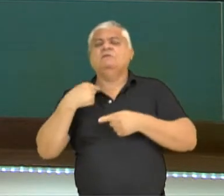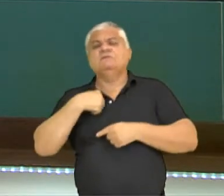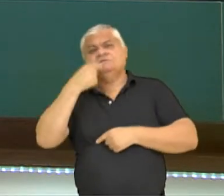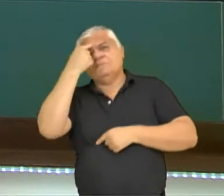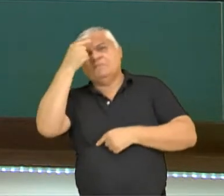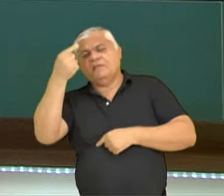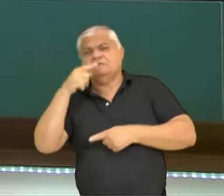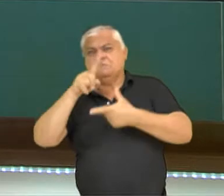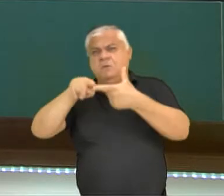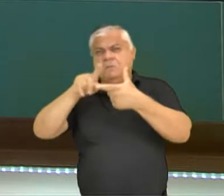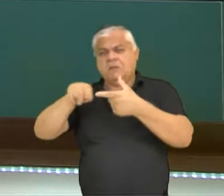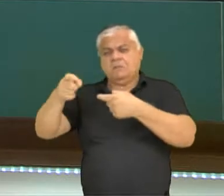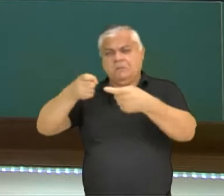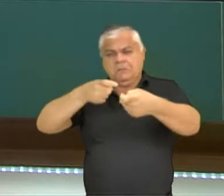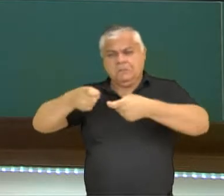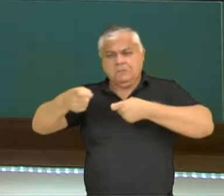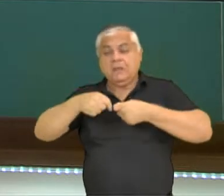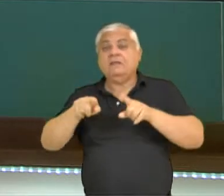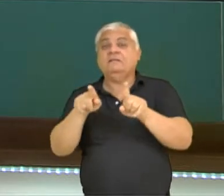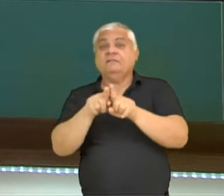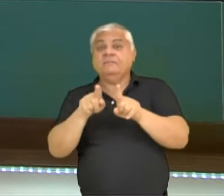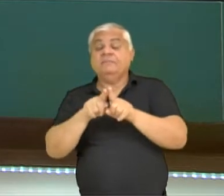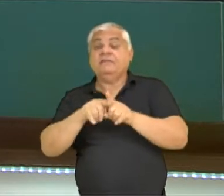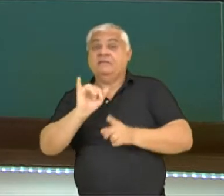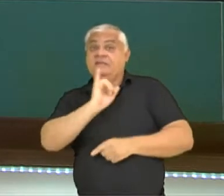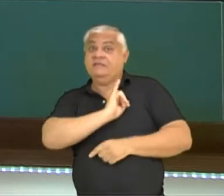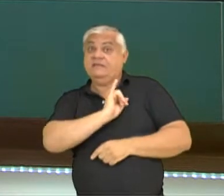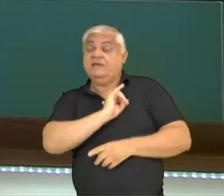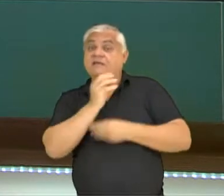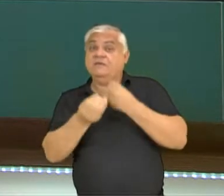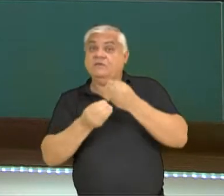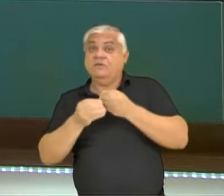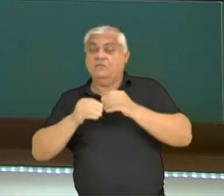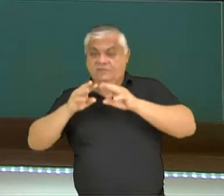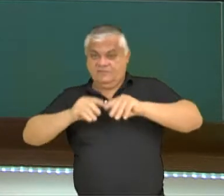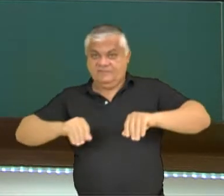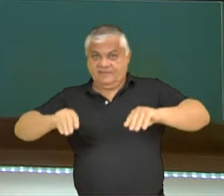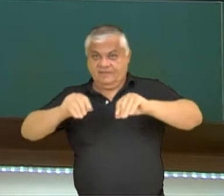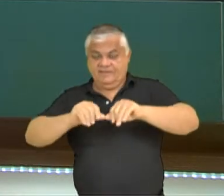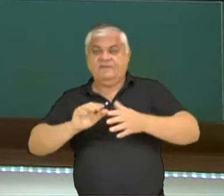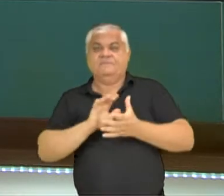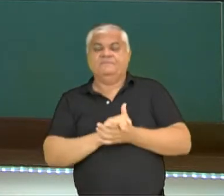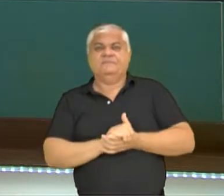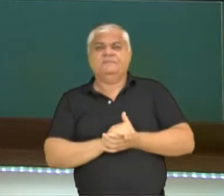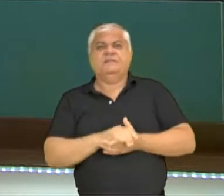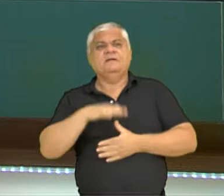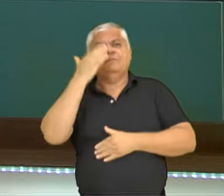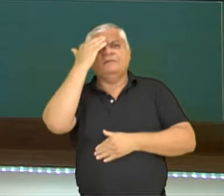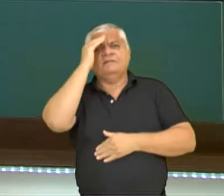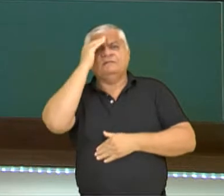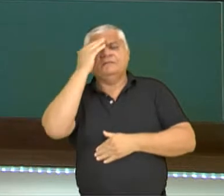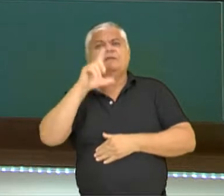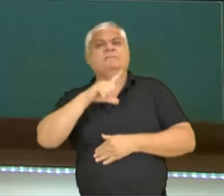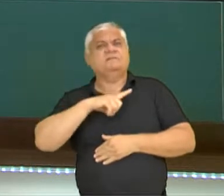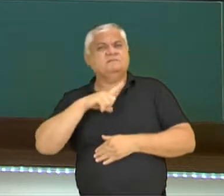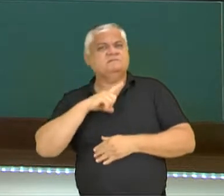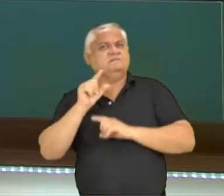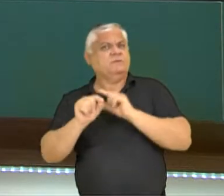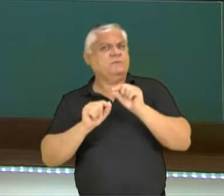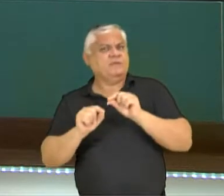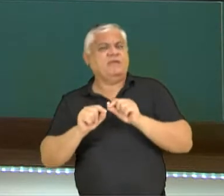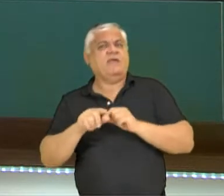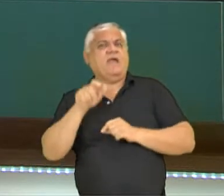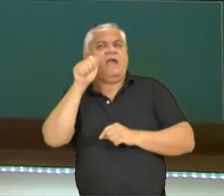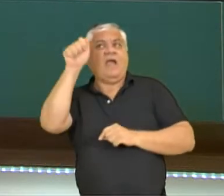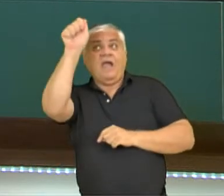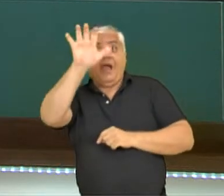em conflitos e vamos pensar em Iraque na questão territorial. Para entendermos bem, temos que puxar que a